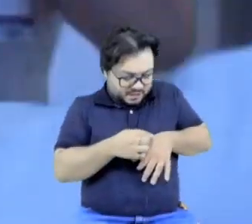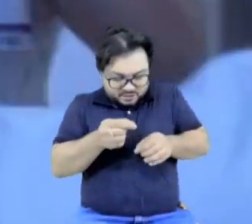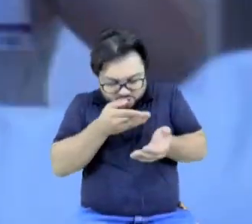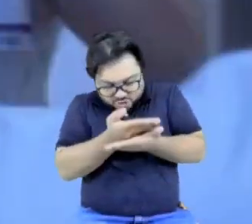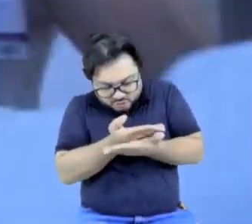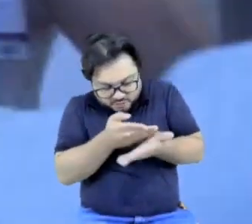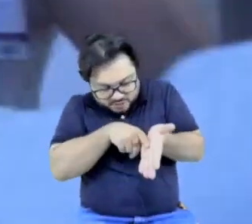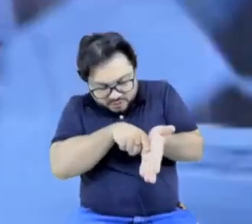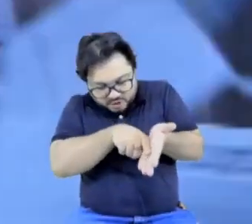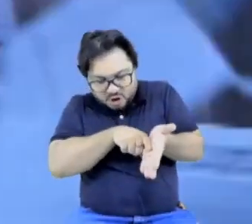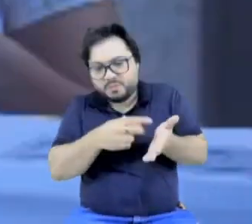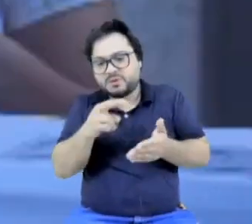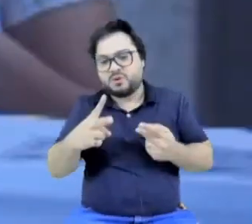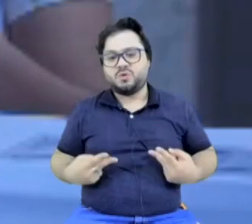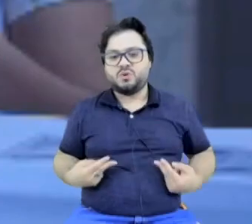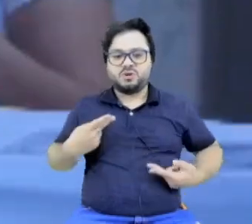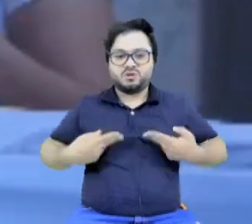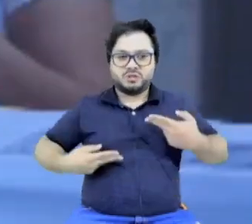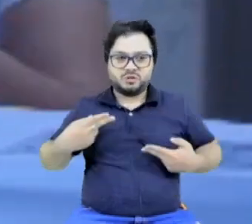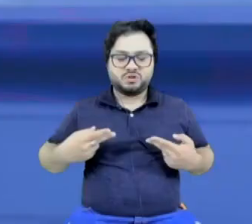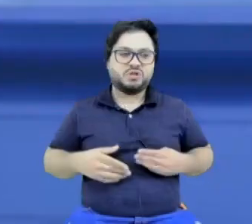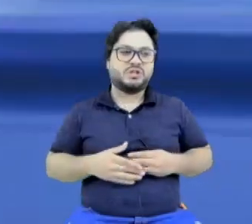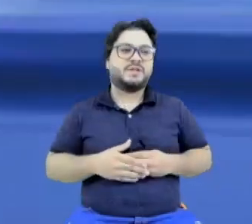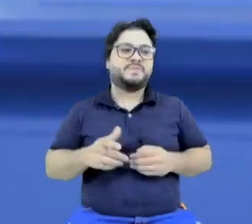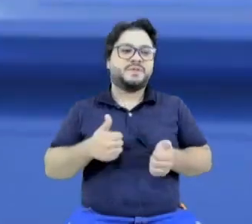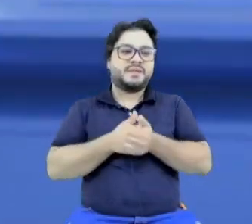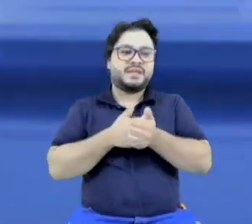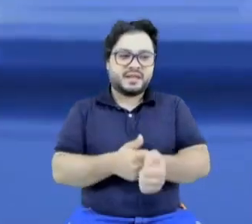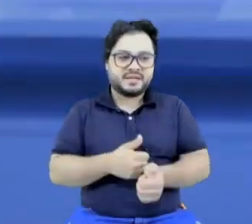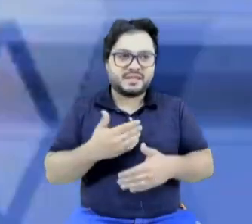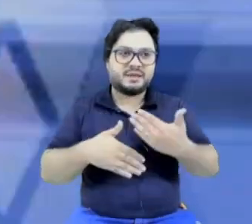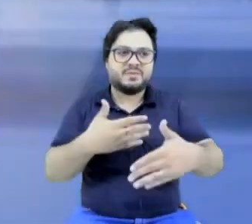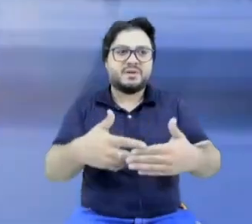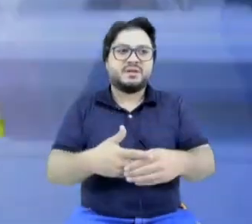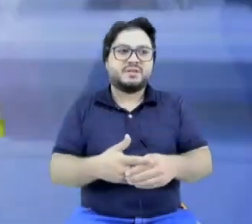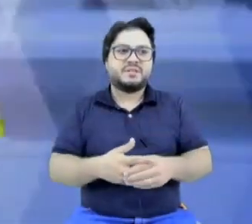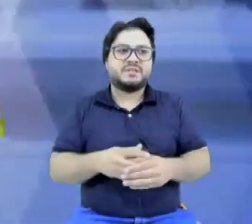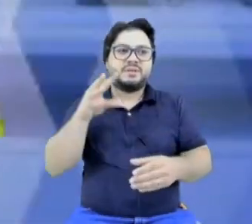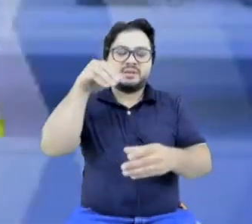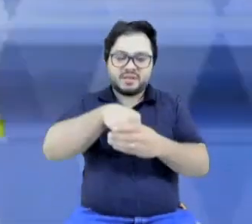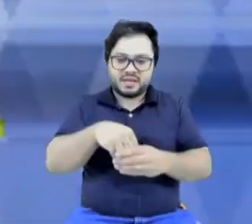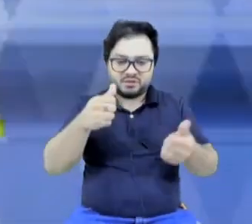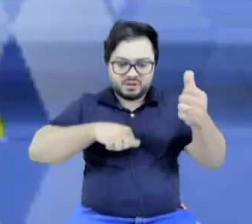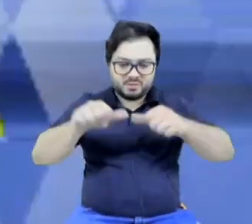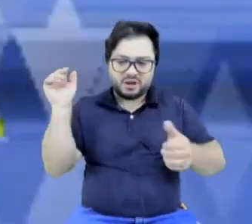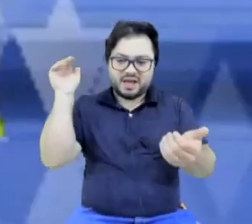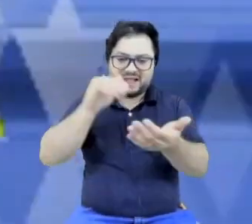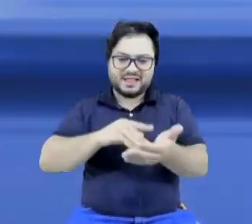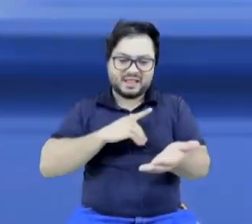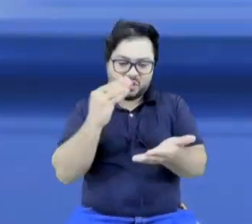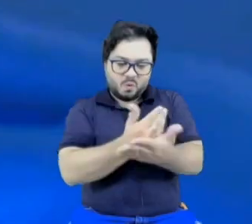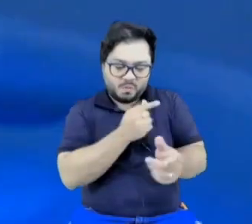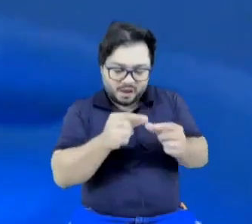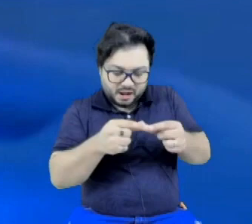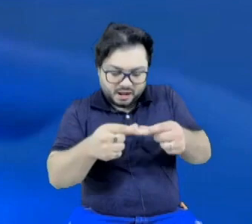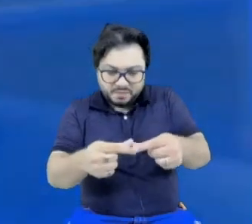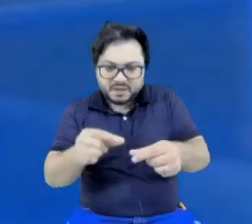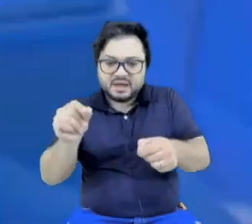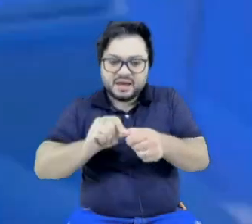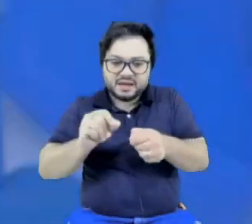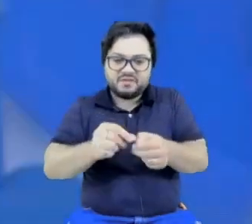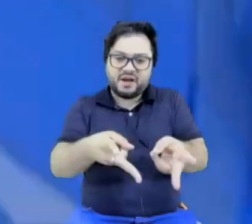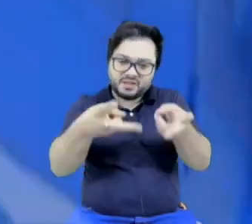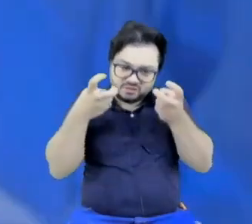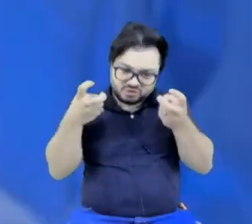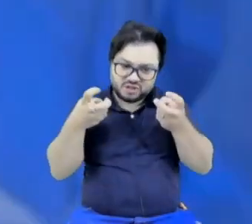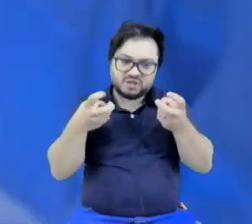procedimento cirúrgico, e ele segue o processamento dentro do laboratório até chegar uma lâmina onde é realizado o